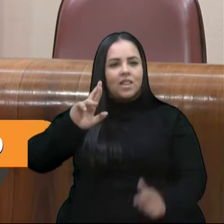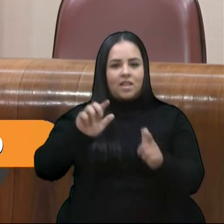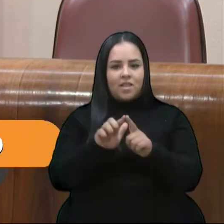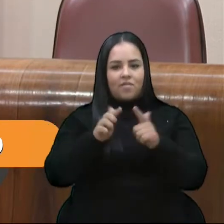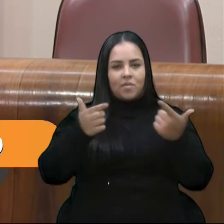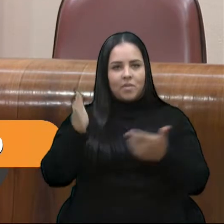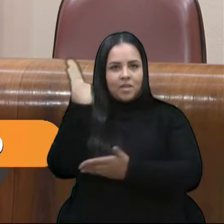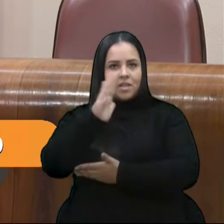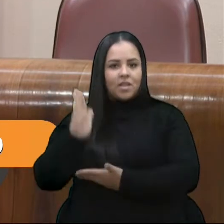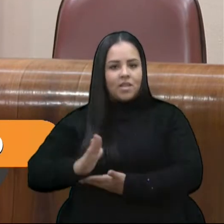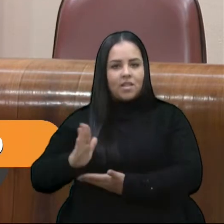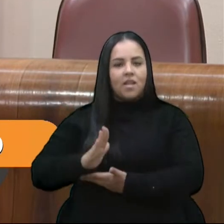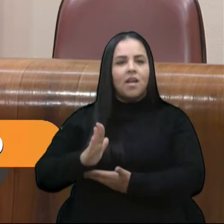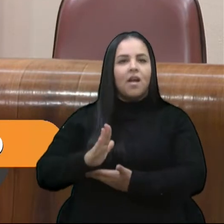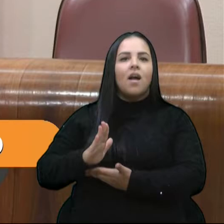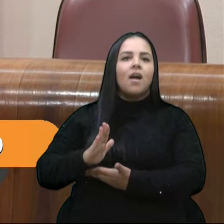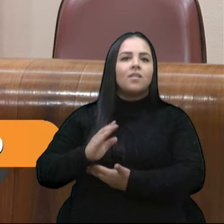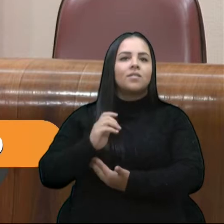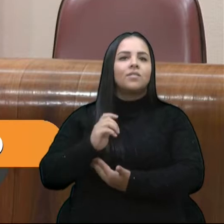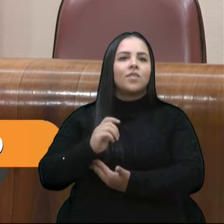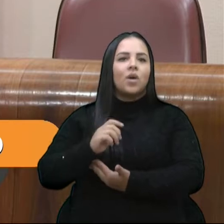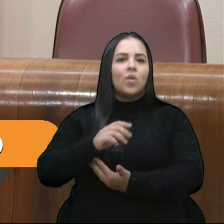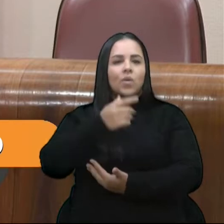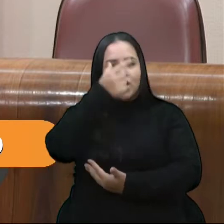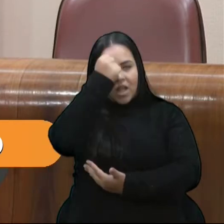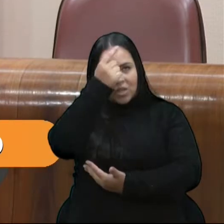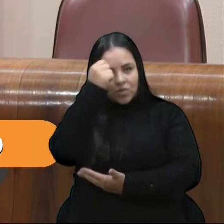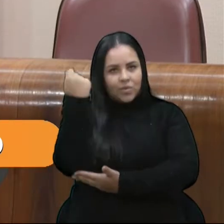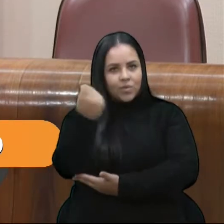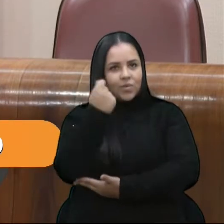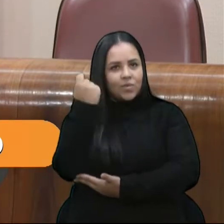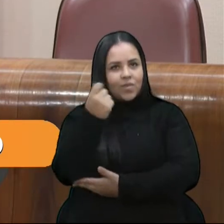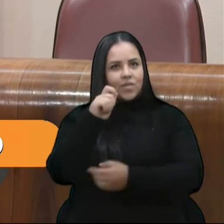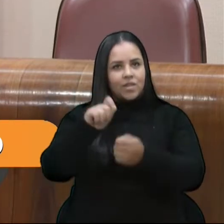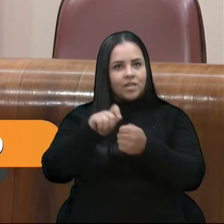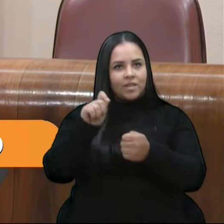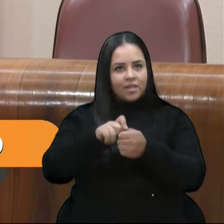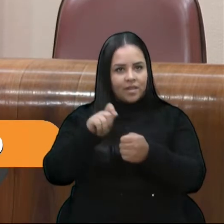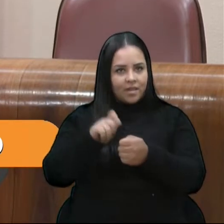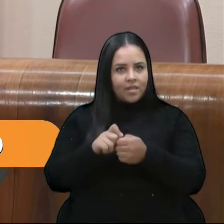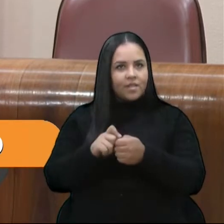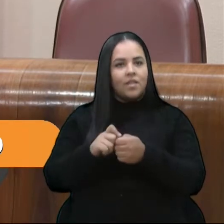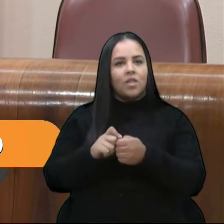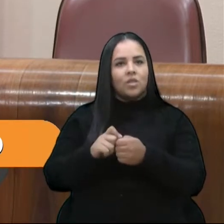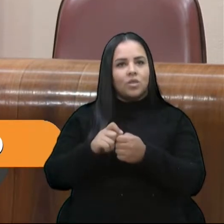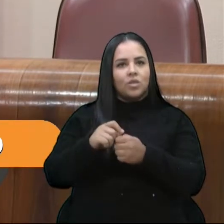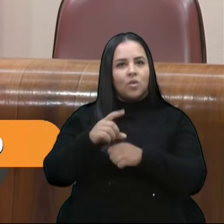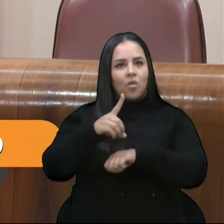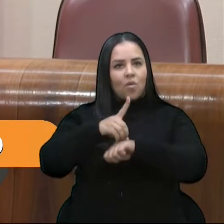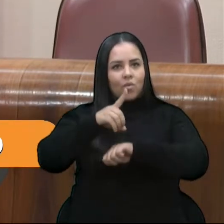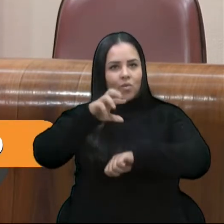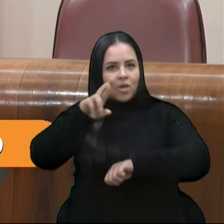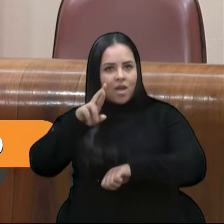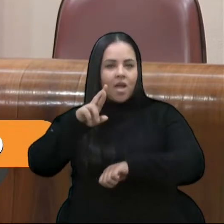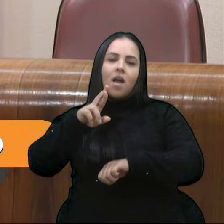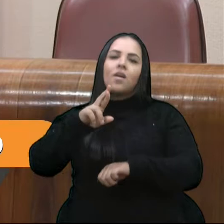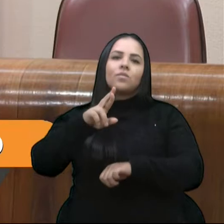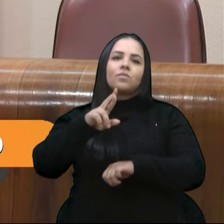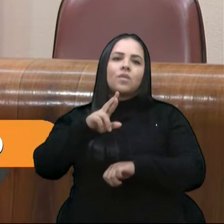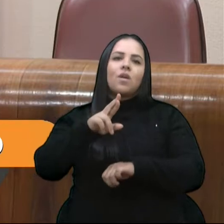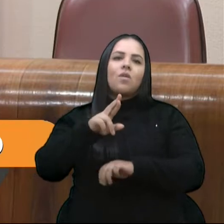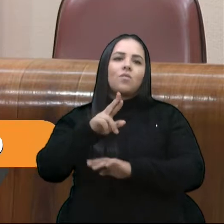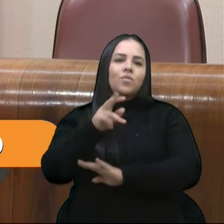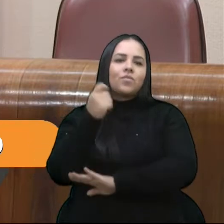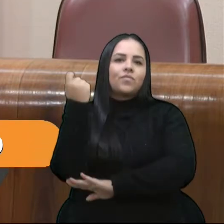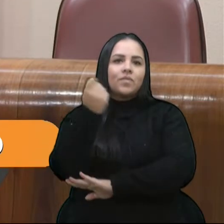Sul. Desenvolve estágio pós-doutoral no Programa Avançado de Cultura Contemporânea da Universidade Federal do